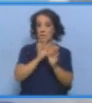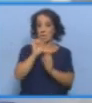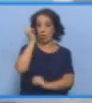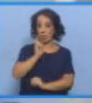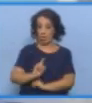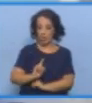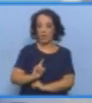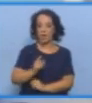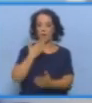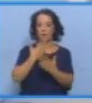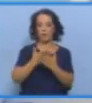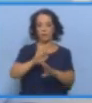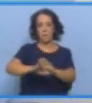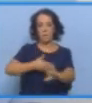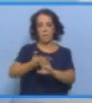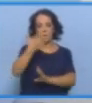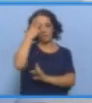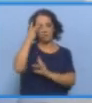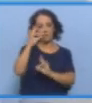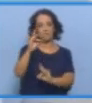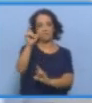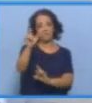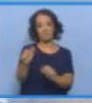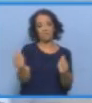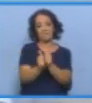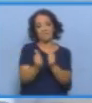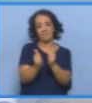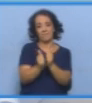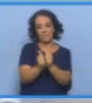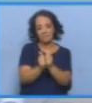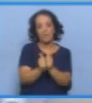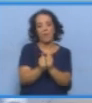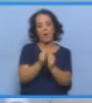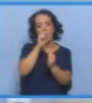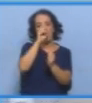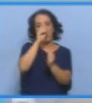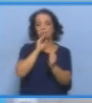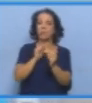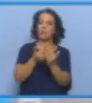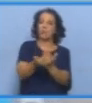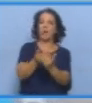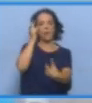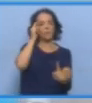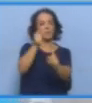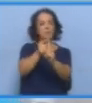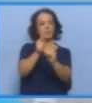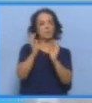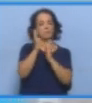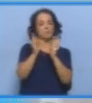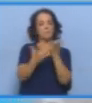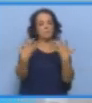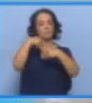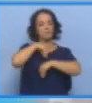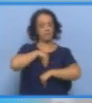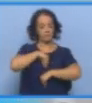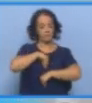ainda mais na memória daqueles que aprenderam com ele a encontrar no serviço o objetivo essencial do cristianismo. Assim